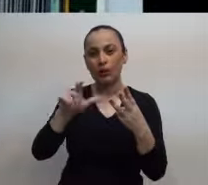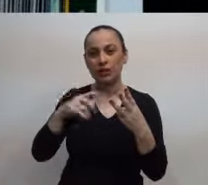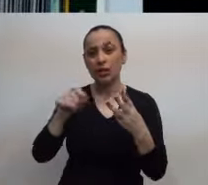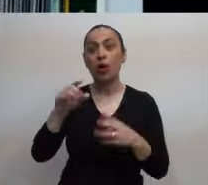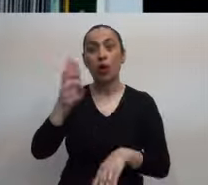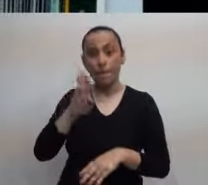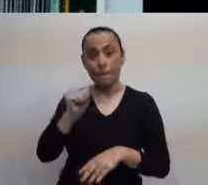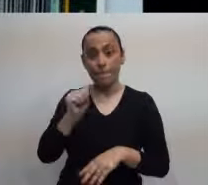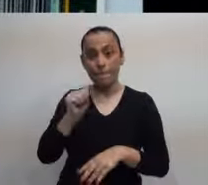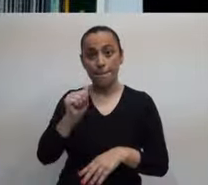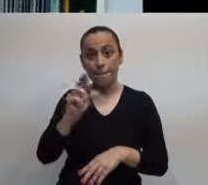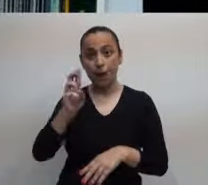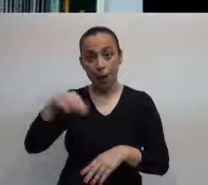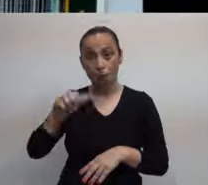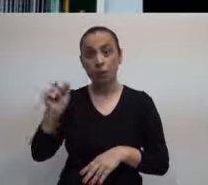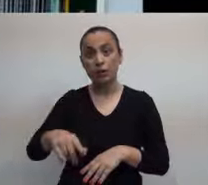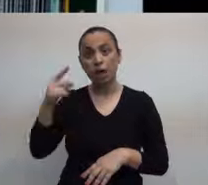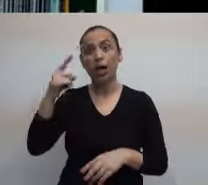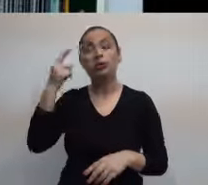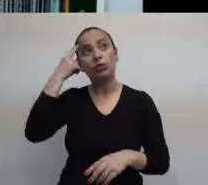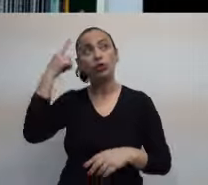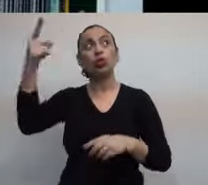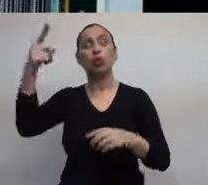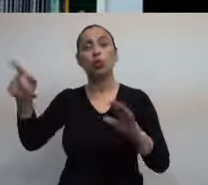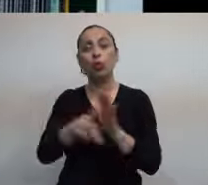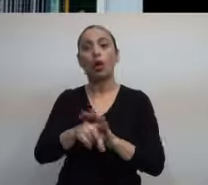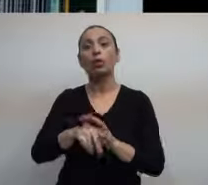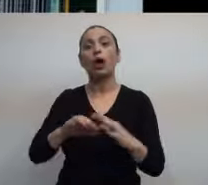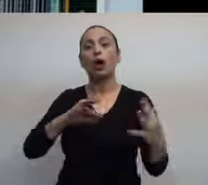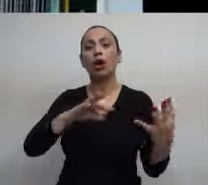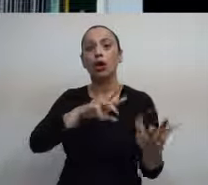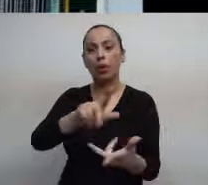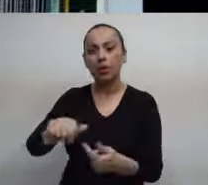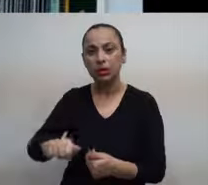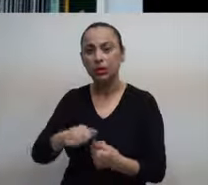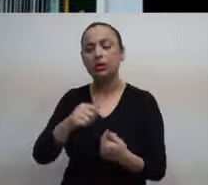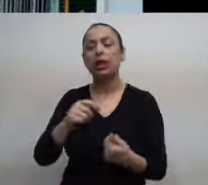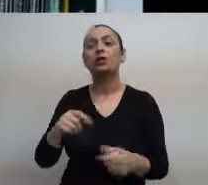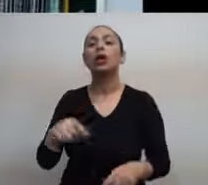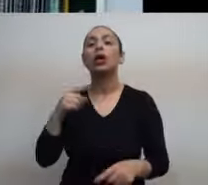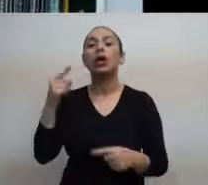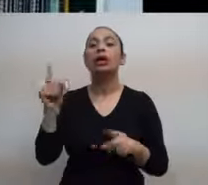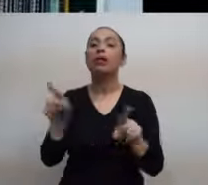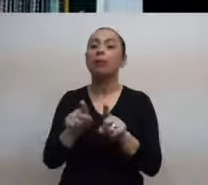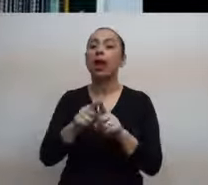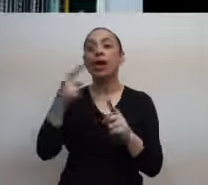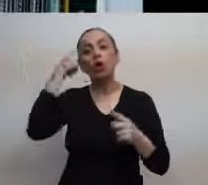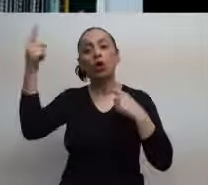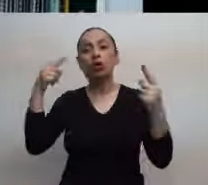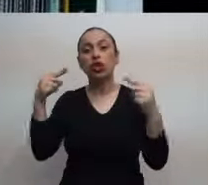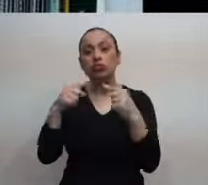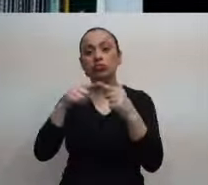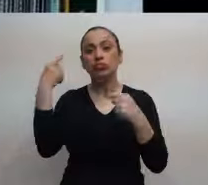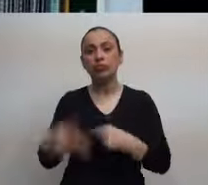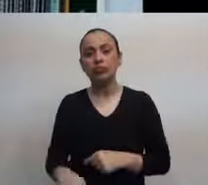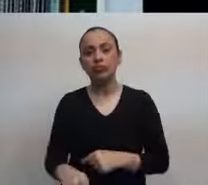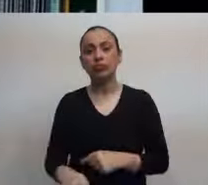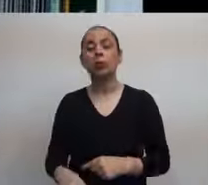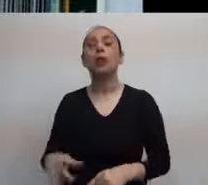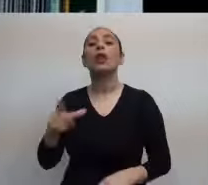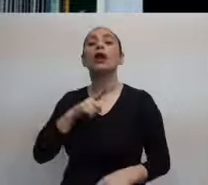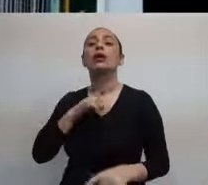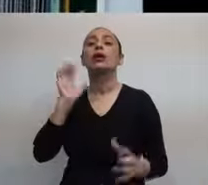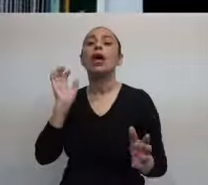Bauman, existe uma ideologia da globalização e há ideologias contra ela,